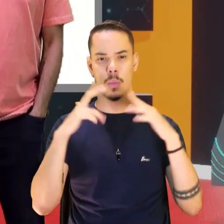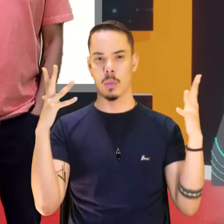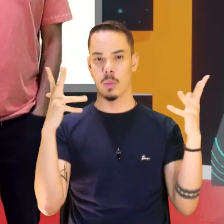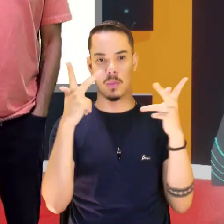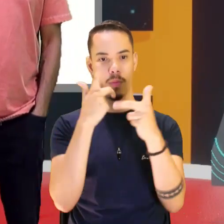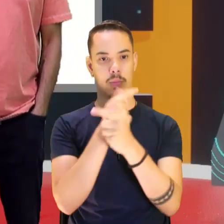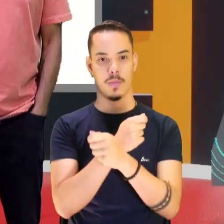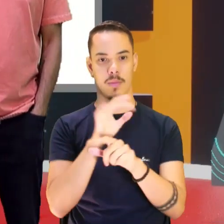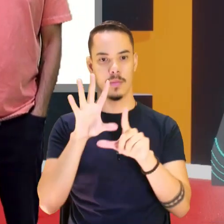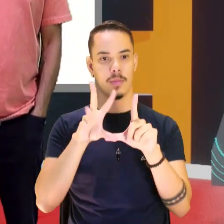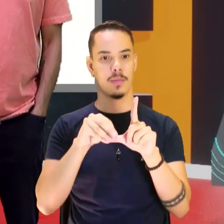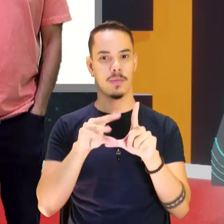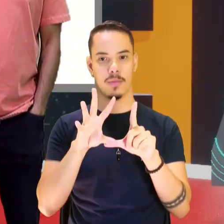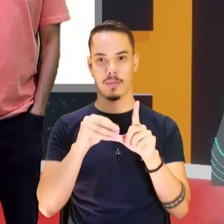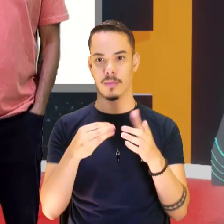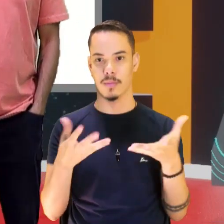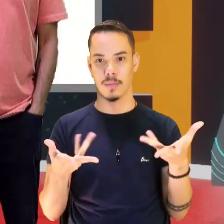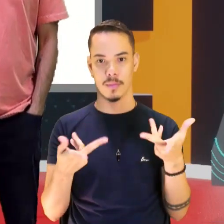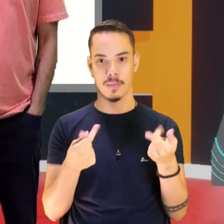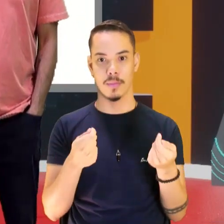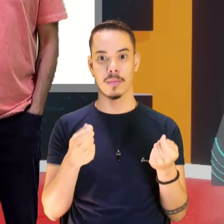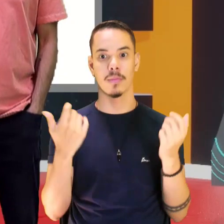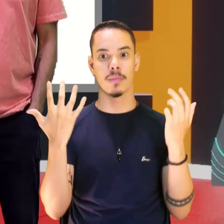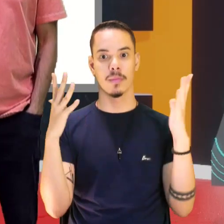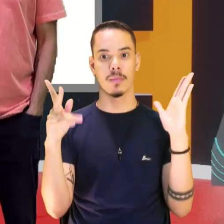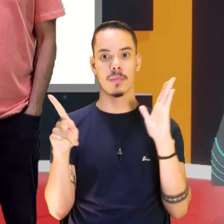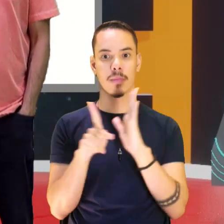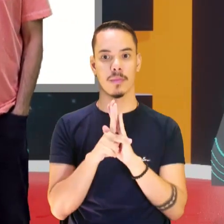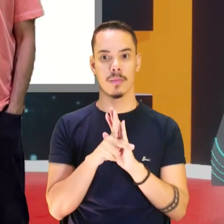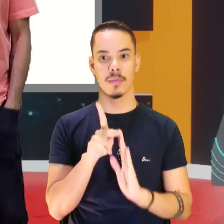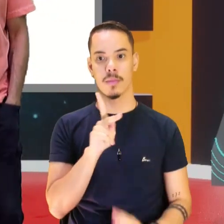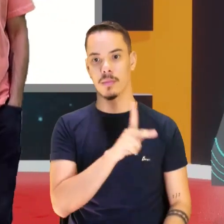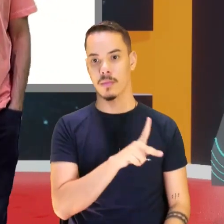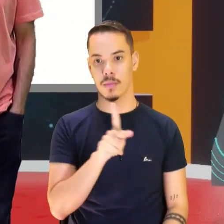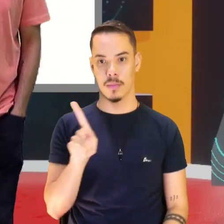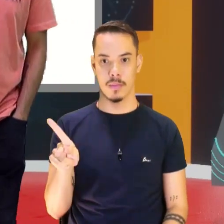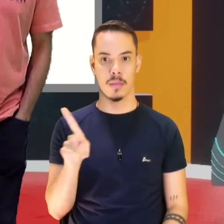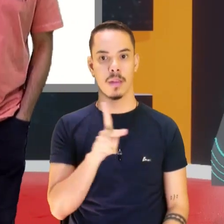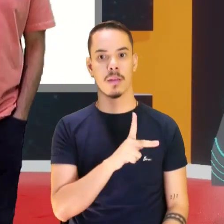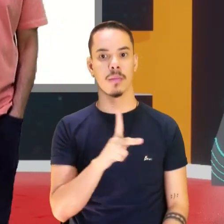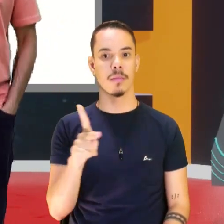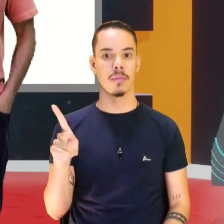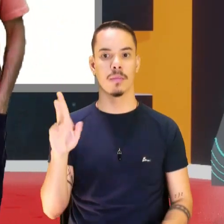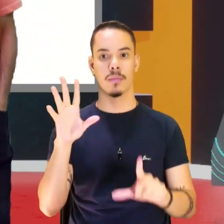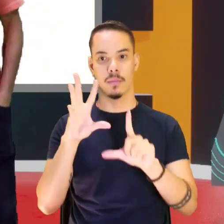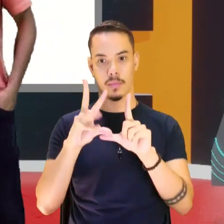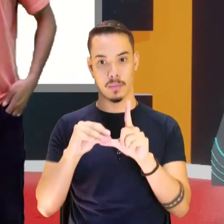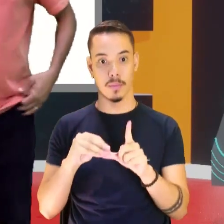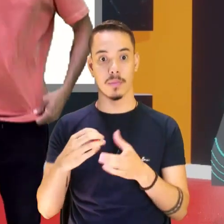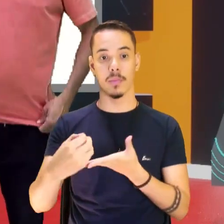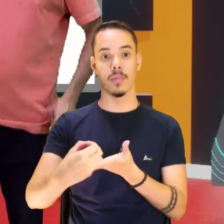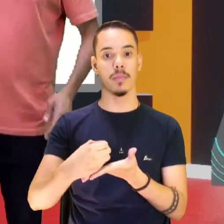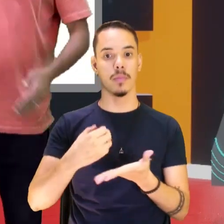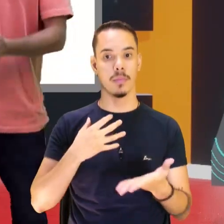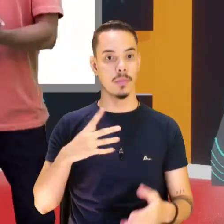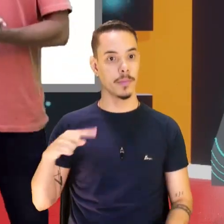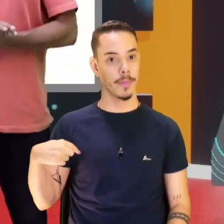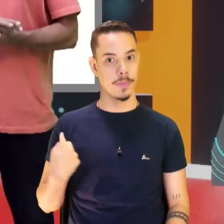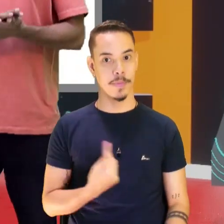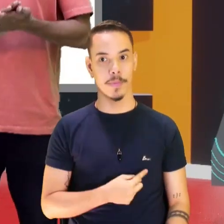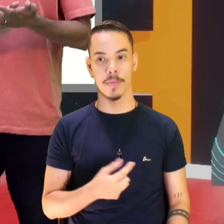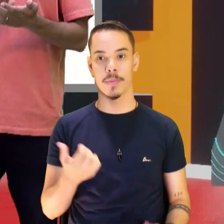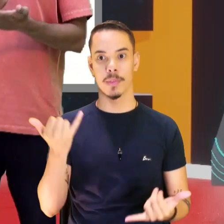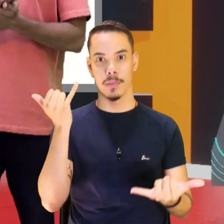gente. Maravilhosa. Parabéns, professora Eliane, pelo registro fotográfico, por nos manter aqui